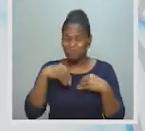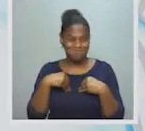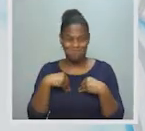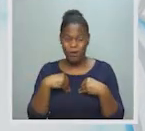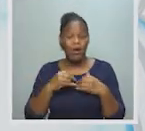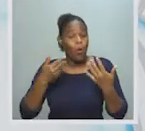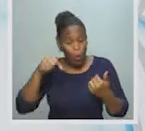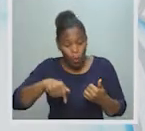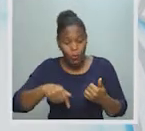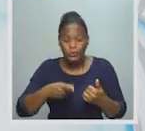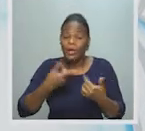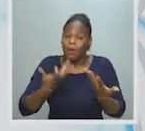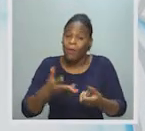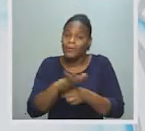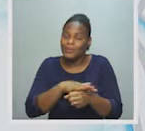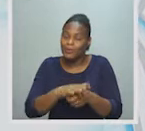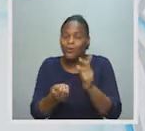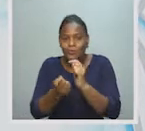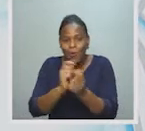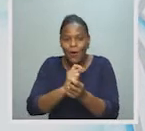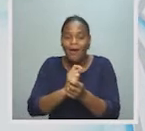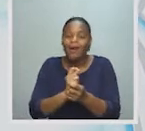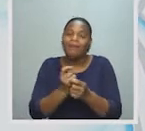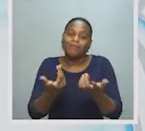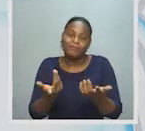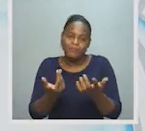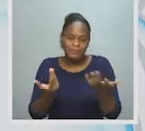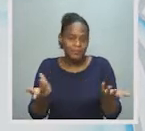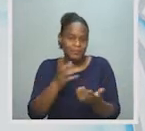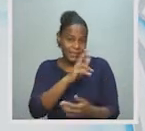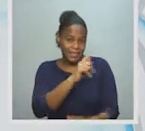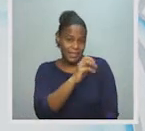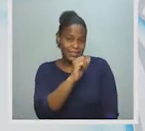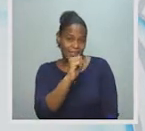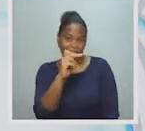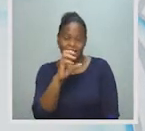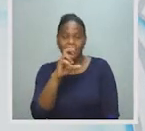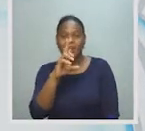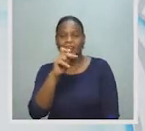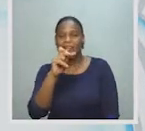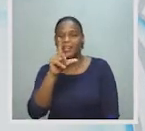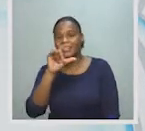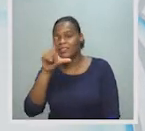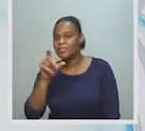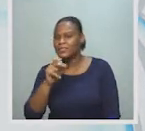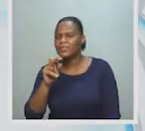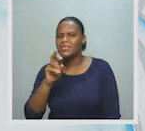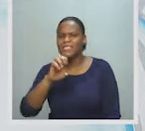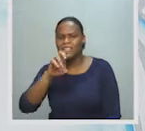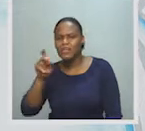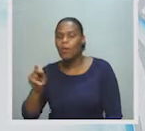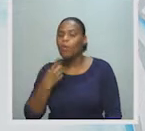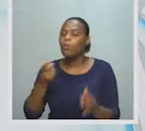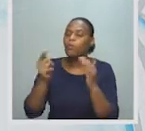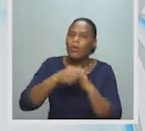Deus, hoje, ou neste contexto de ressacralização, regressa ao sagrado? Então vejamos